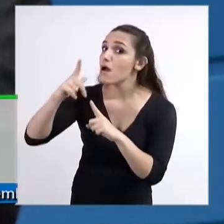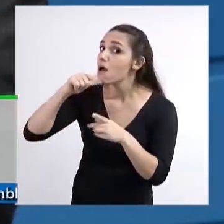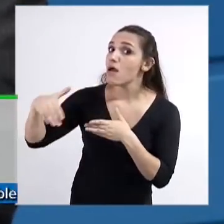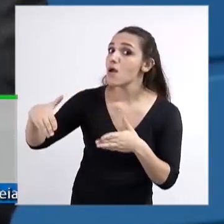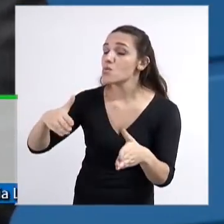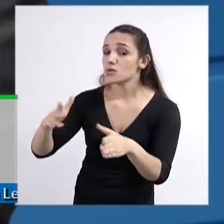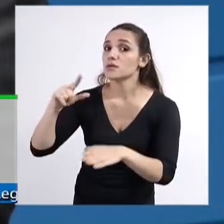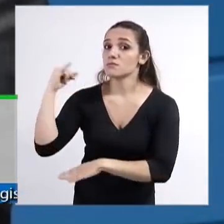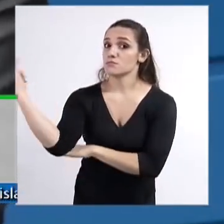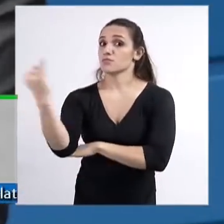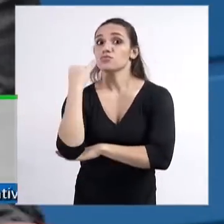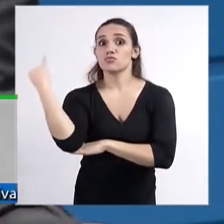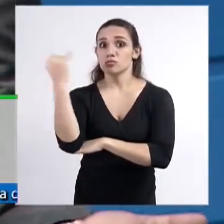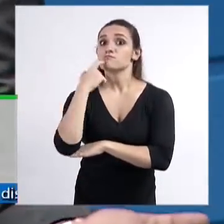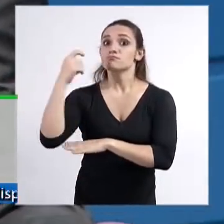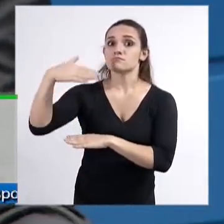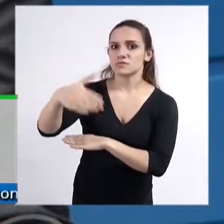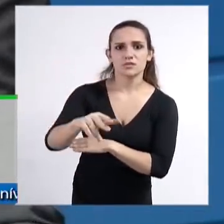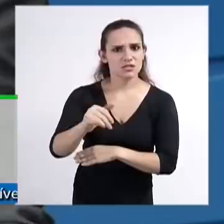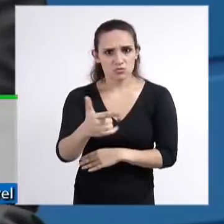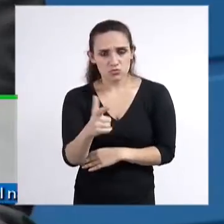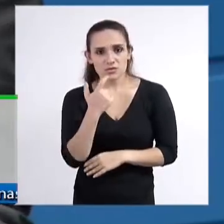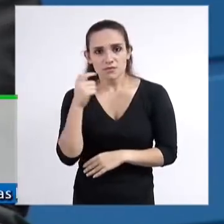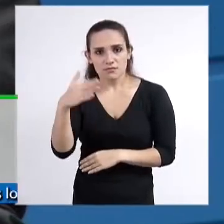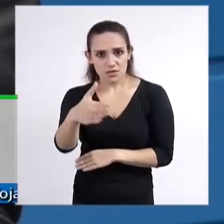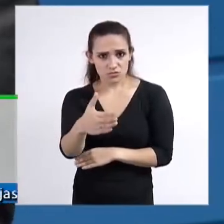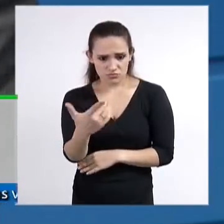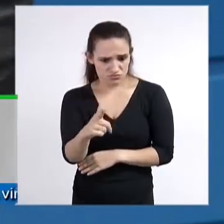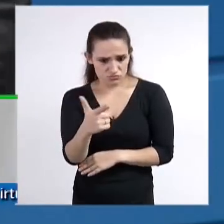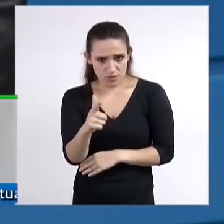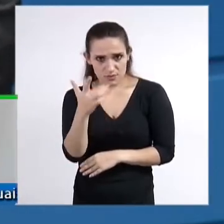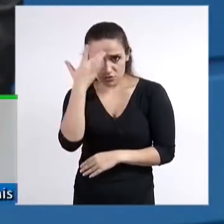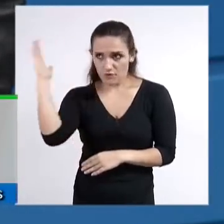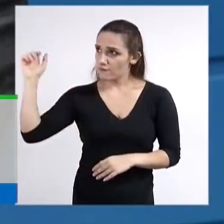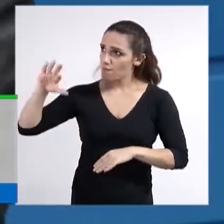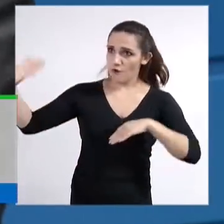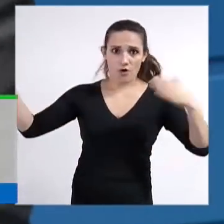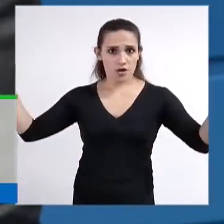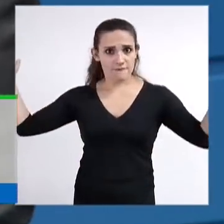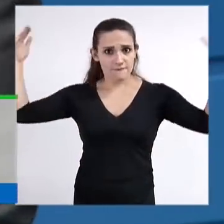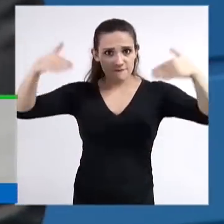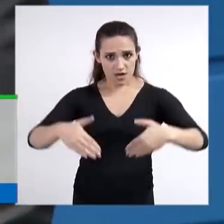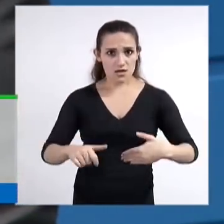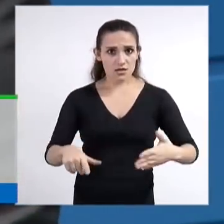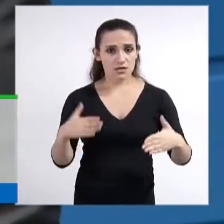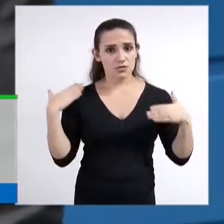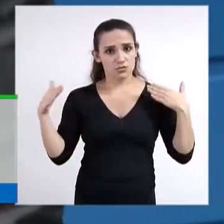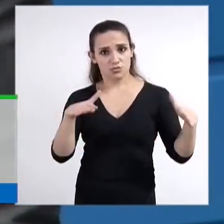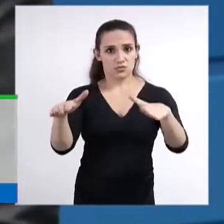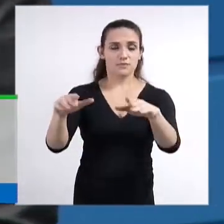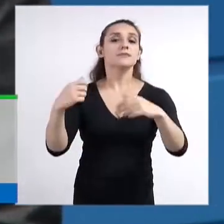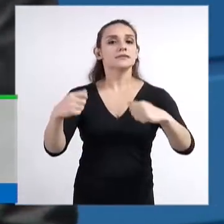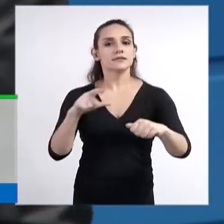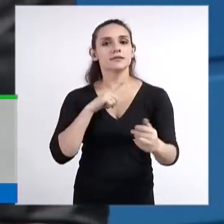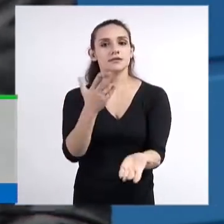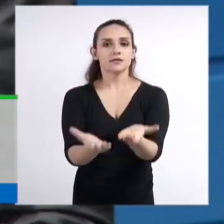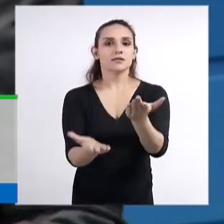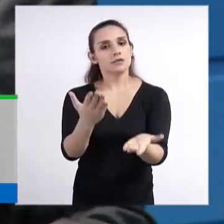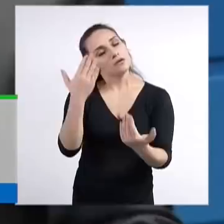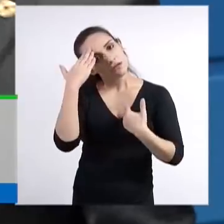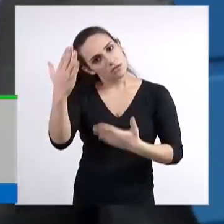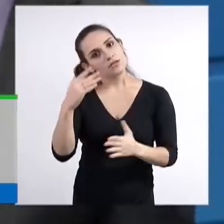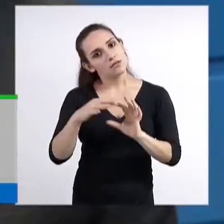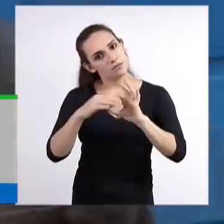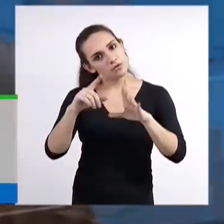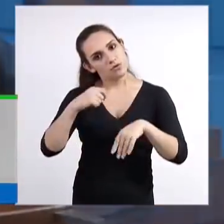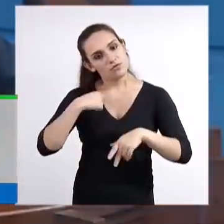que é fundamental, e sem o peixe não maturista no Estado. Então, acho que nós temos que buscar exatamente esse equilíbrio. Eu agradeço pela concessão